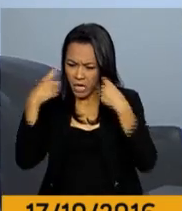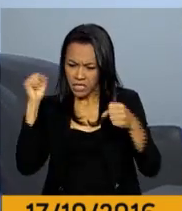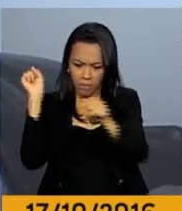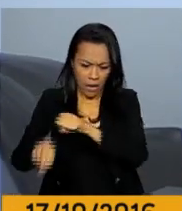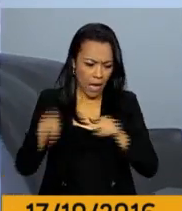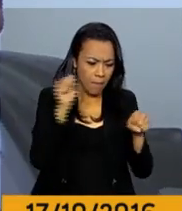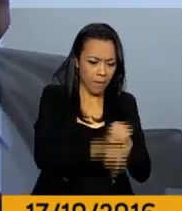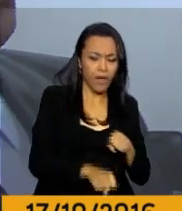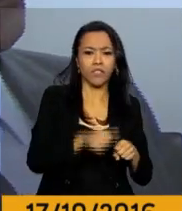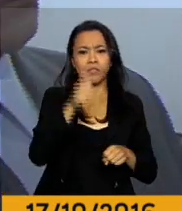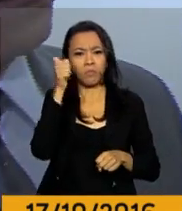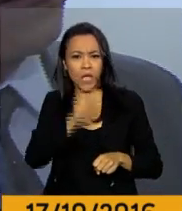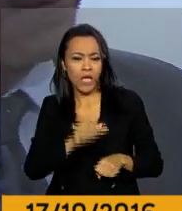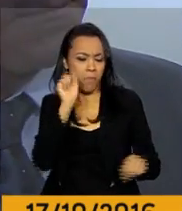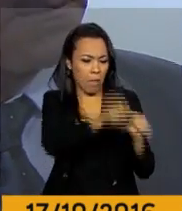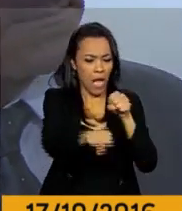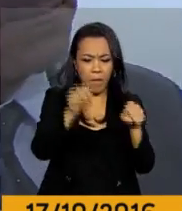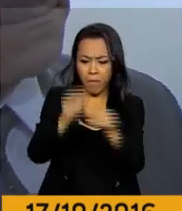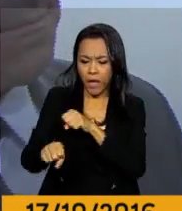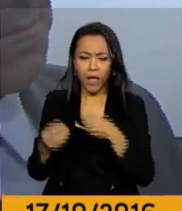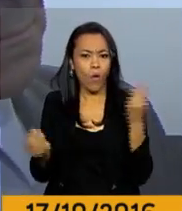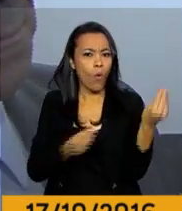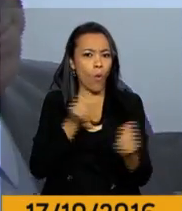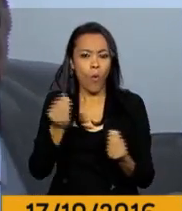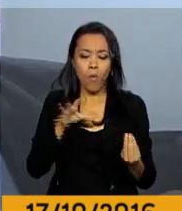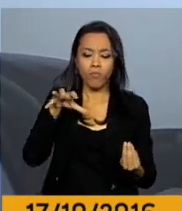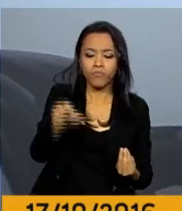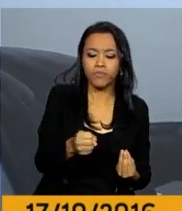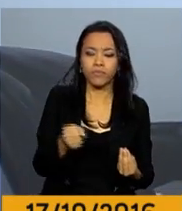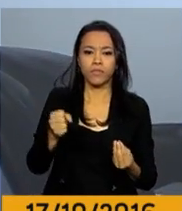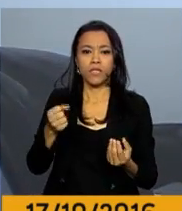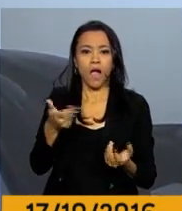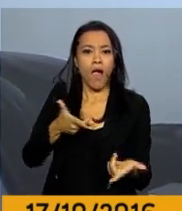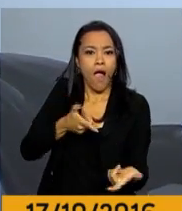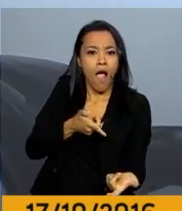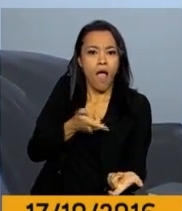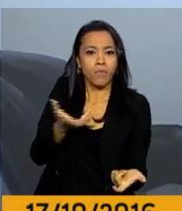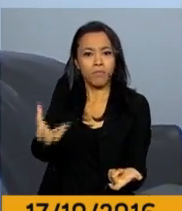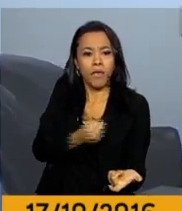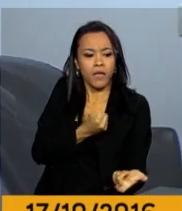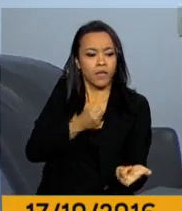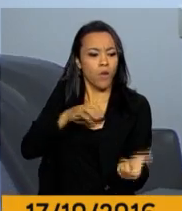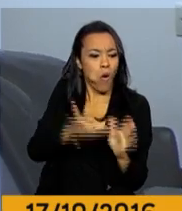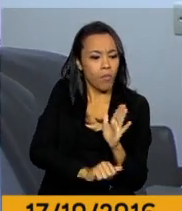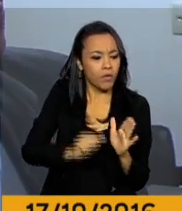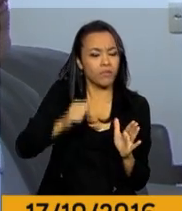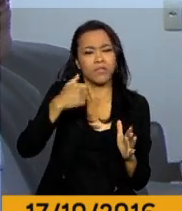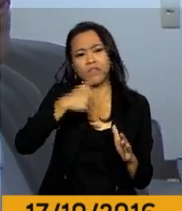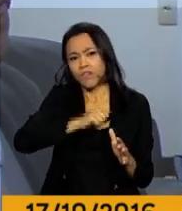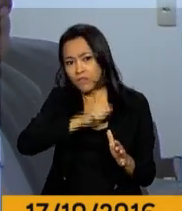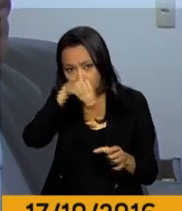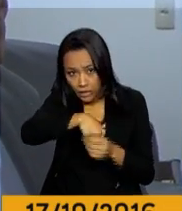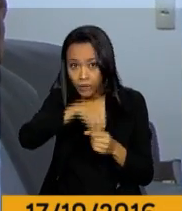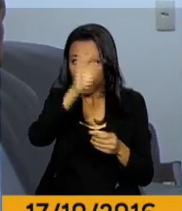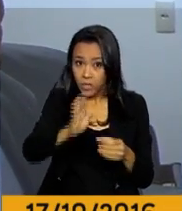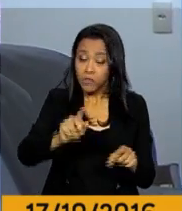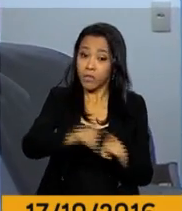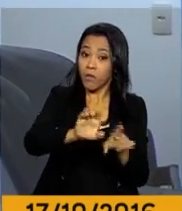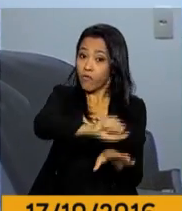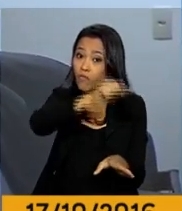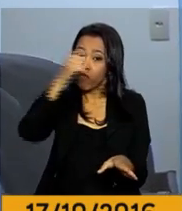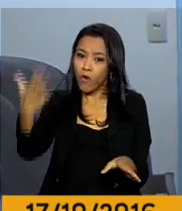violência doméstica, a entrada, rota e apreensão de armas, tanto nacionais como estrangeiras, todo um